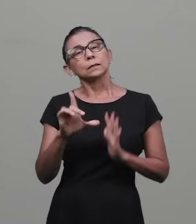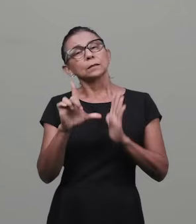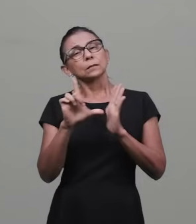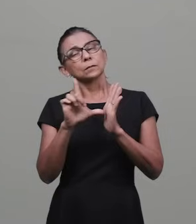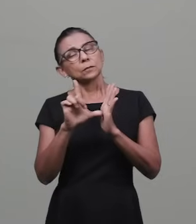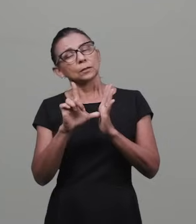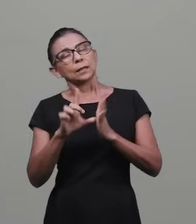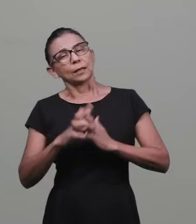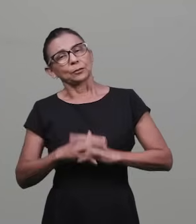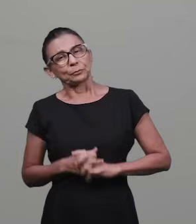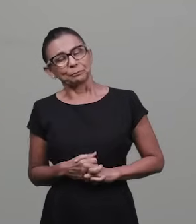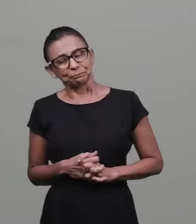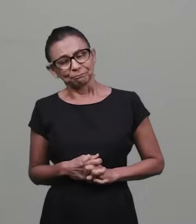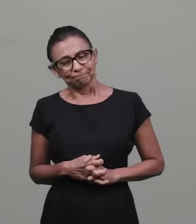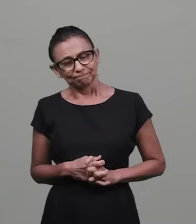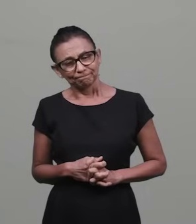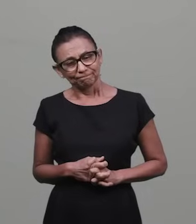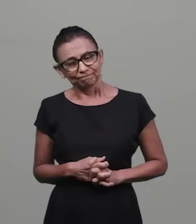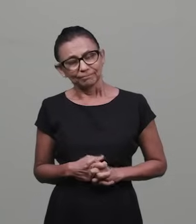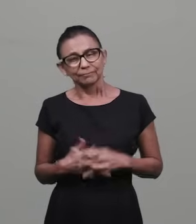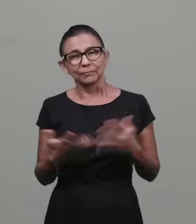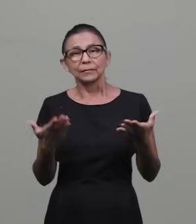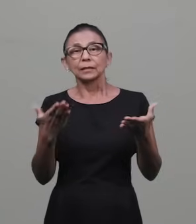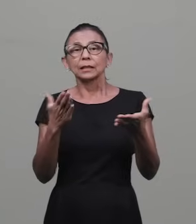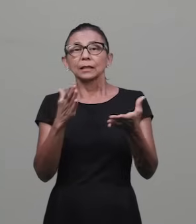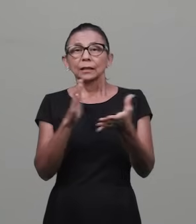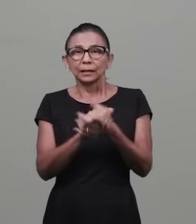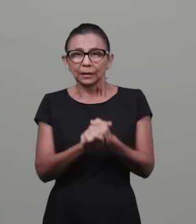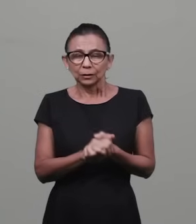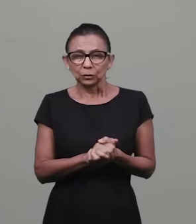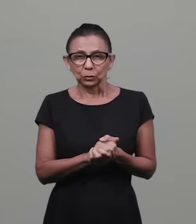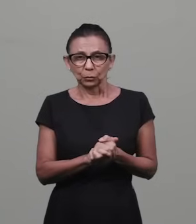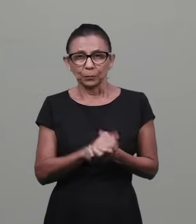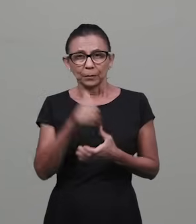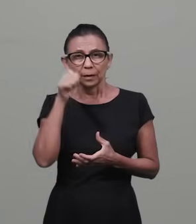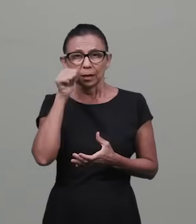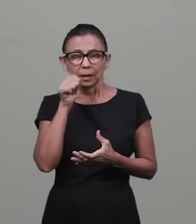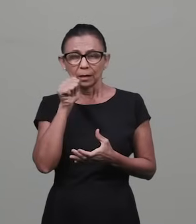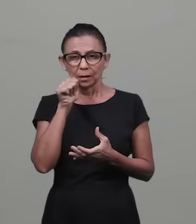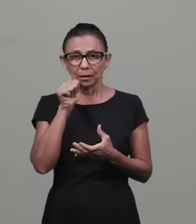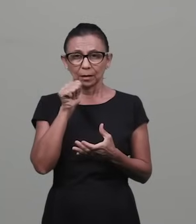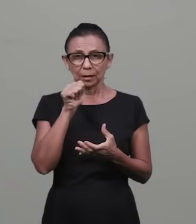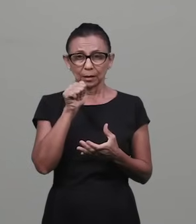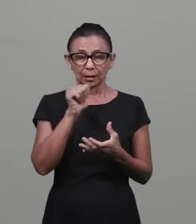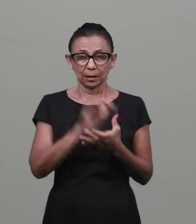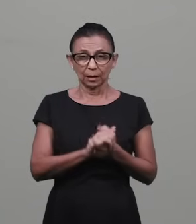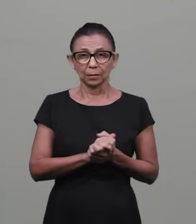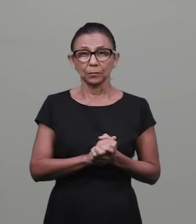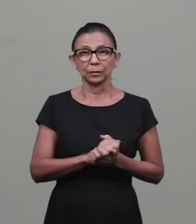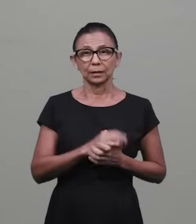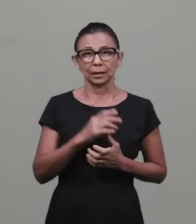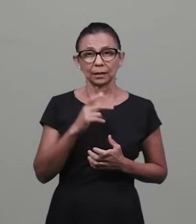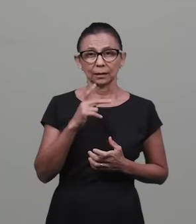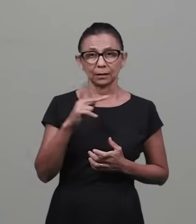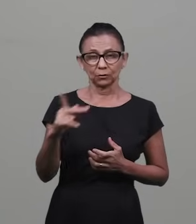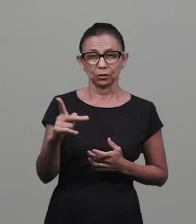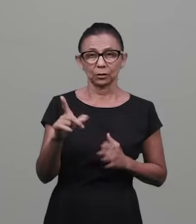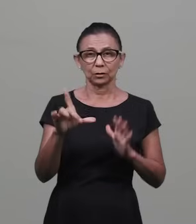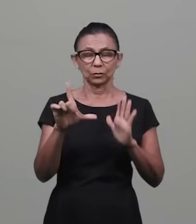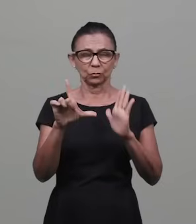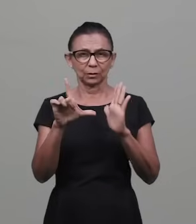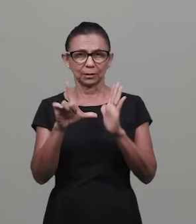Ele, vamos dizer, demorou um pouco a casar. Catarina Bora, que foi esposa dele, Catarina, ela tinha fugido do